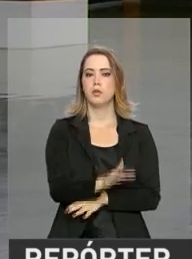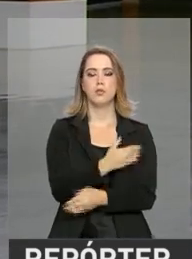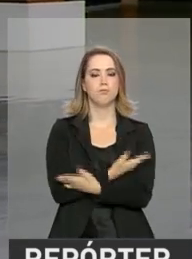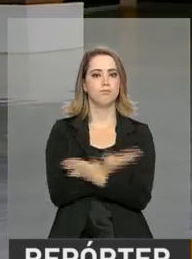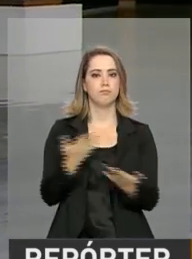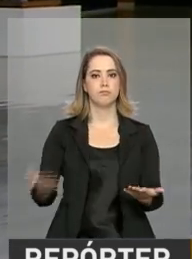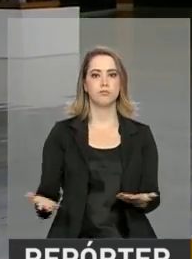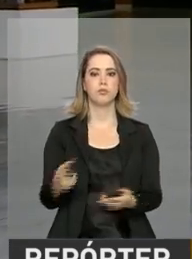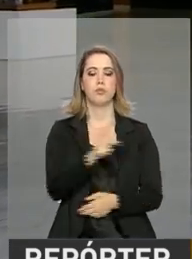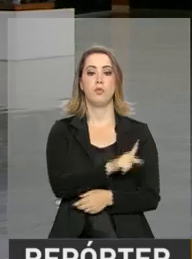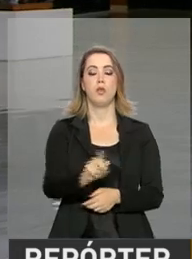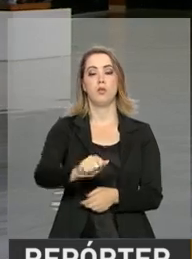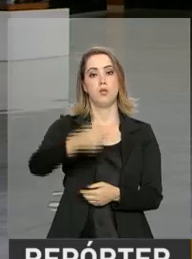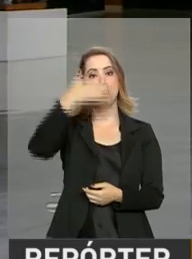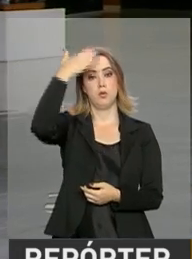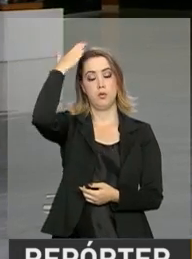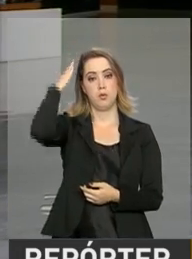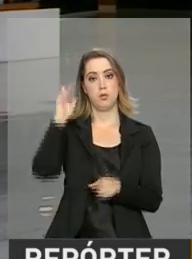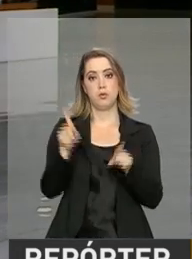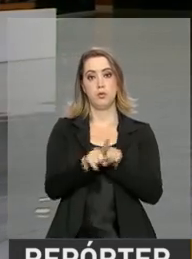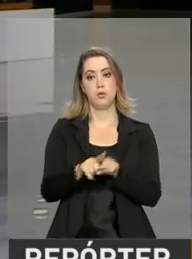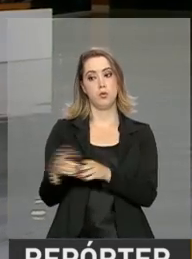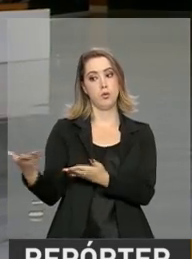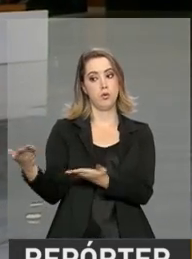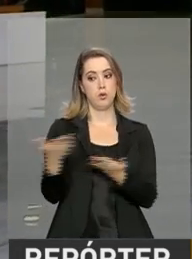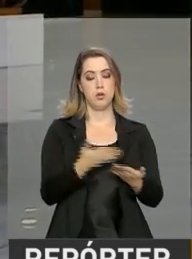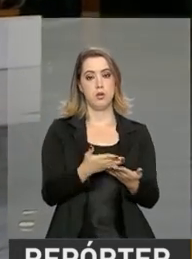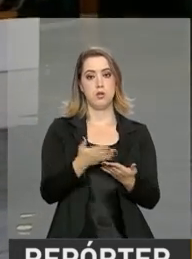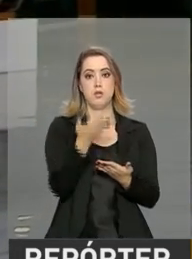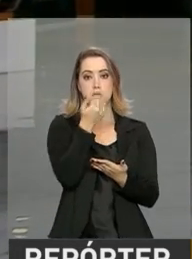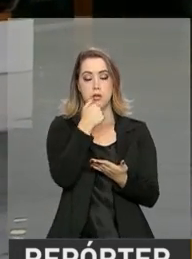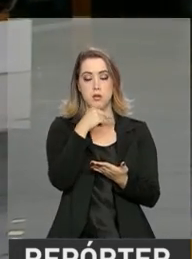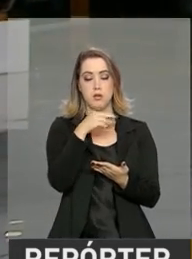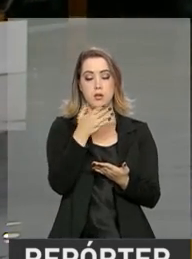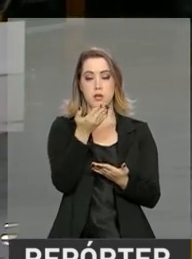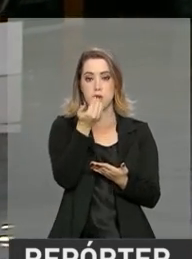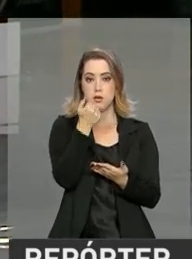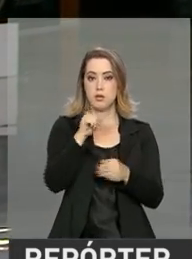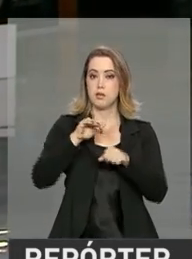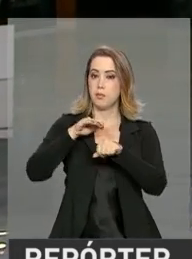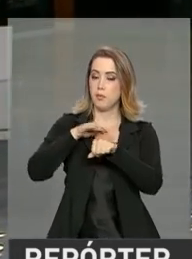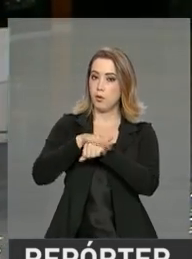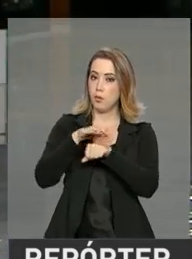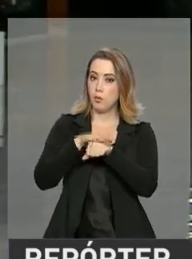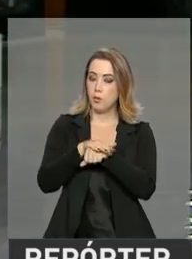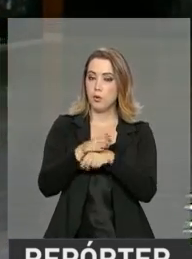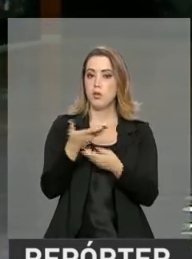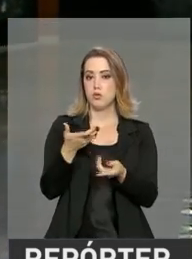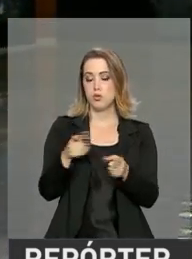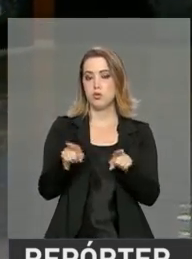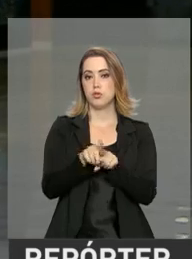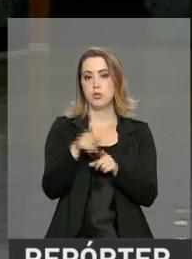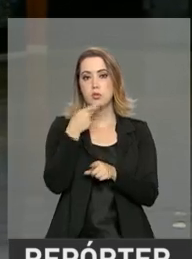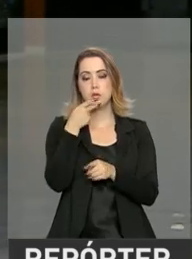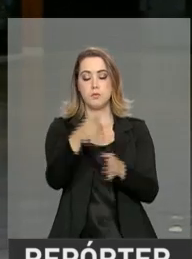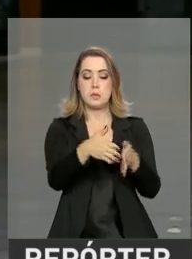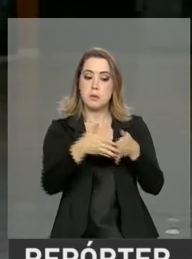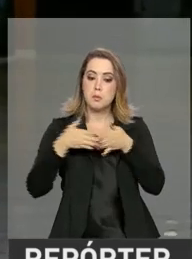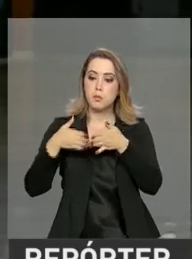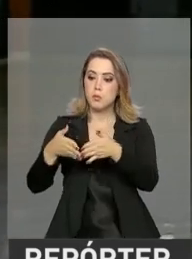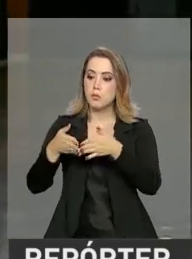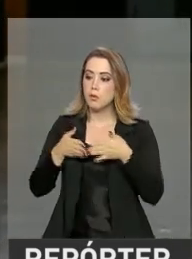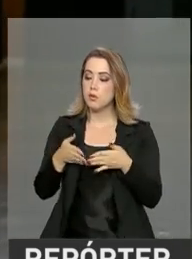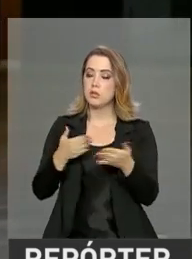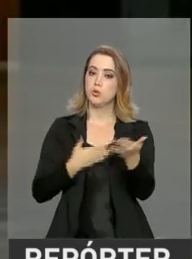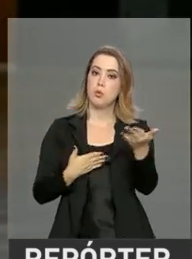O presidente Michel Temer recebeu a base aliada em um jantar no Palácio da Alvorada. Aos parlamentares, ele defendeu a